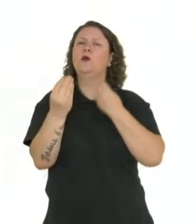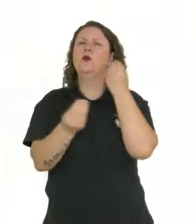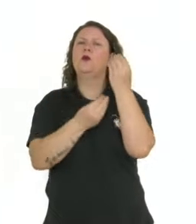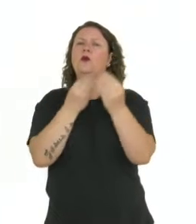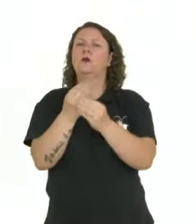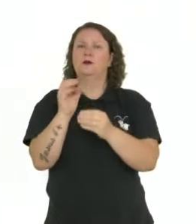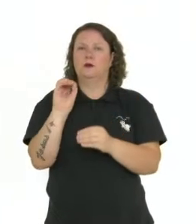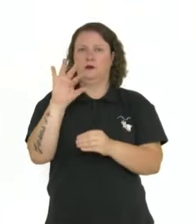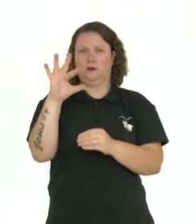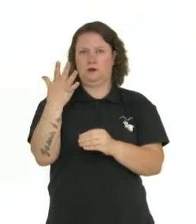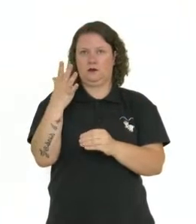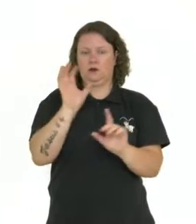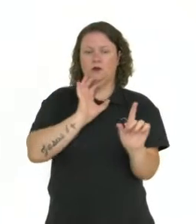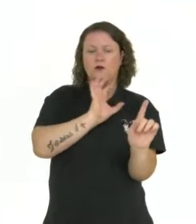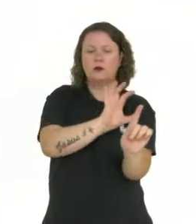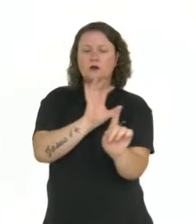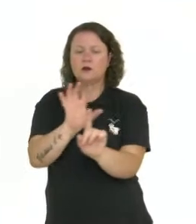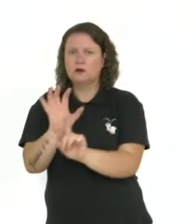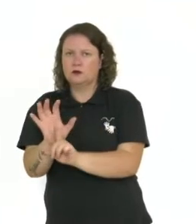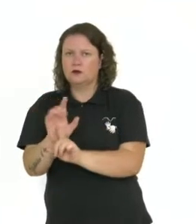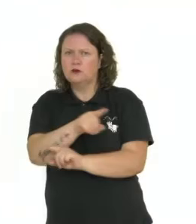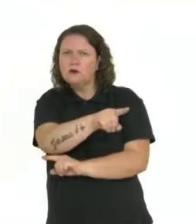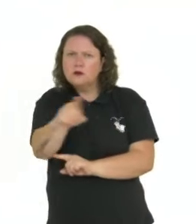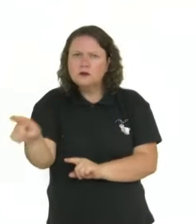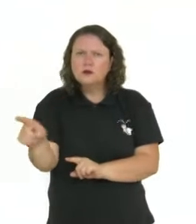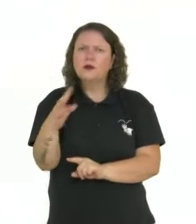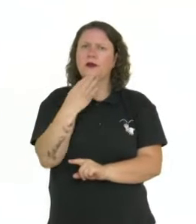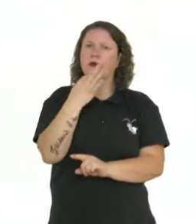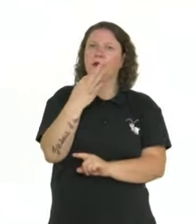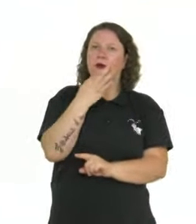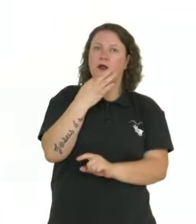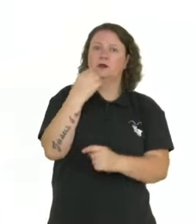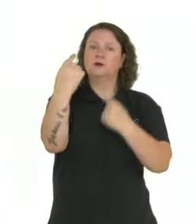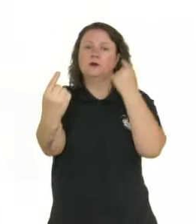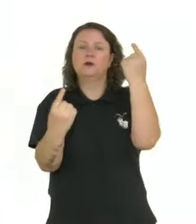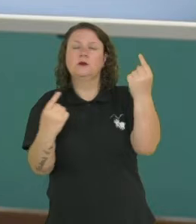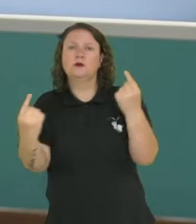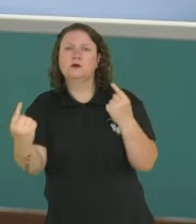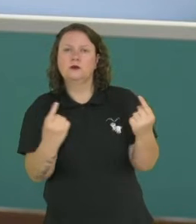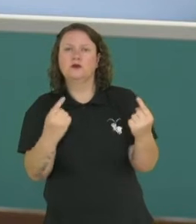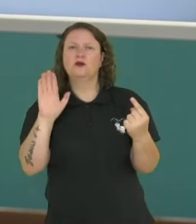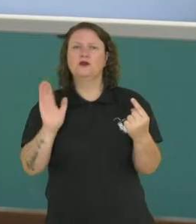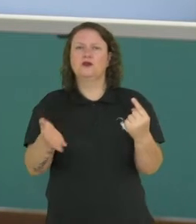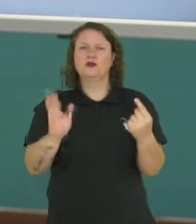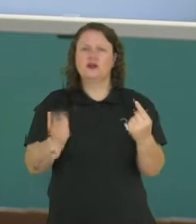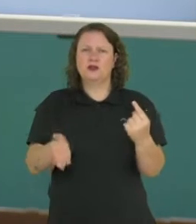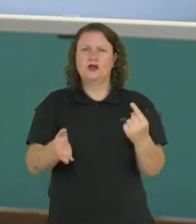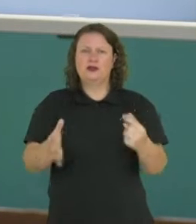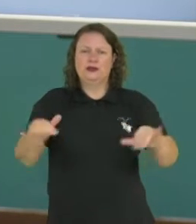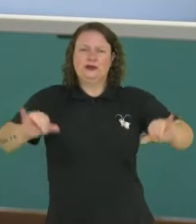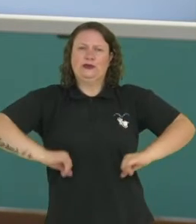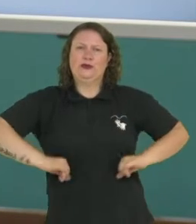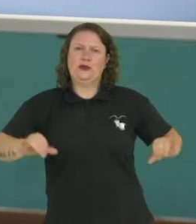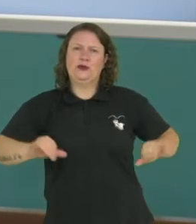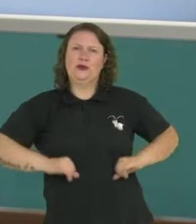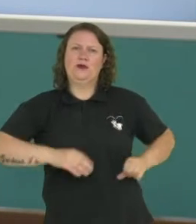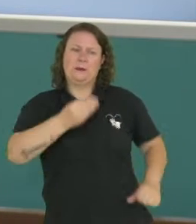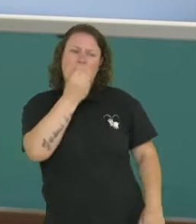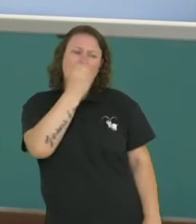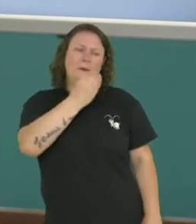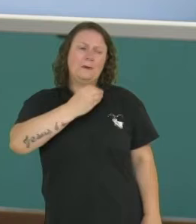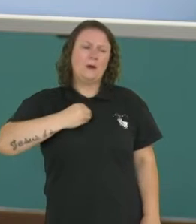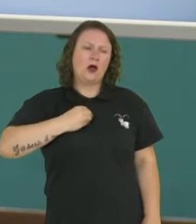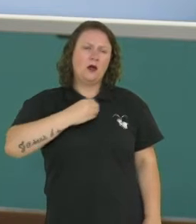país? E você já passou por ou conhece alguém, né, que já passou por alguma situação de preconceito, né, alguns tipos de